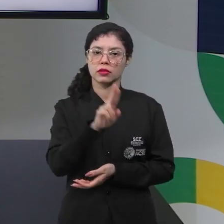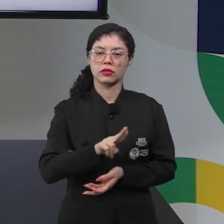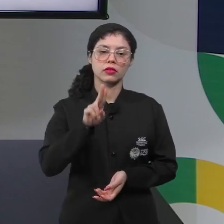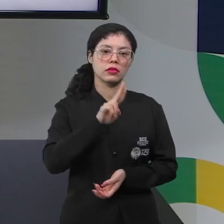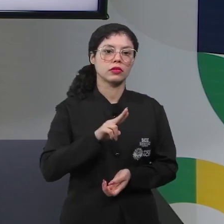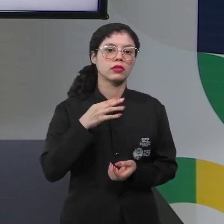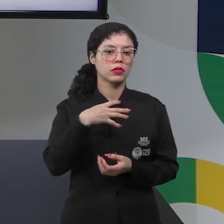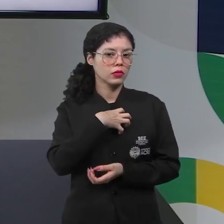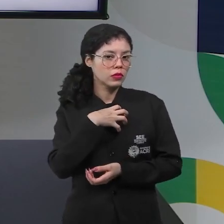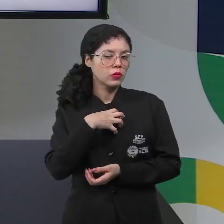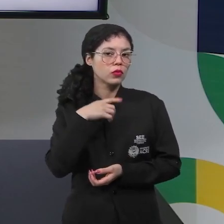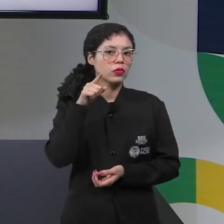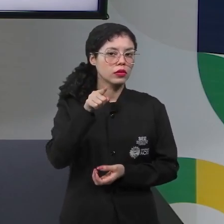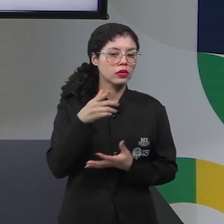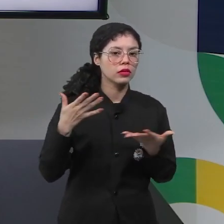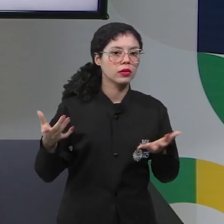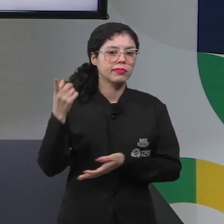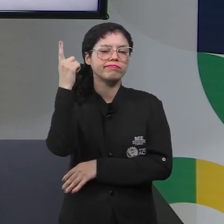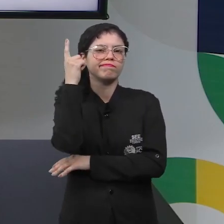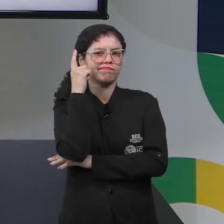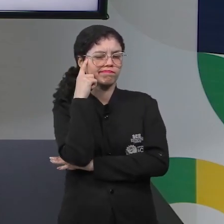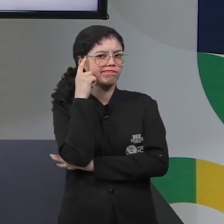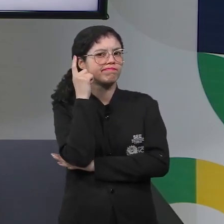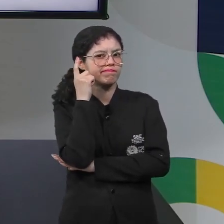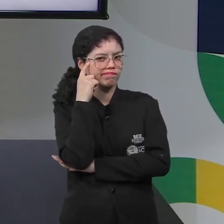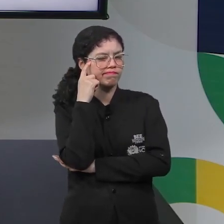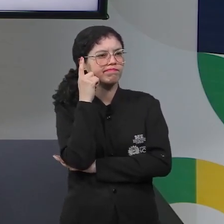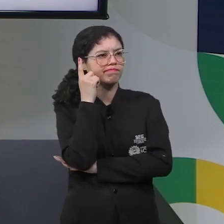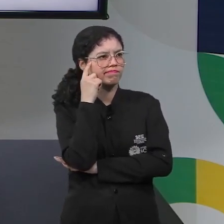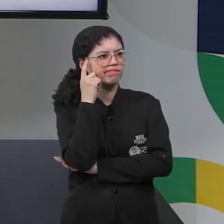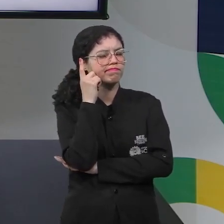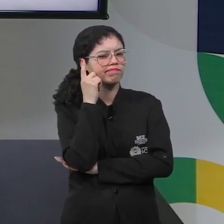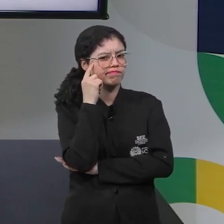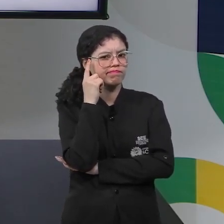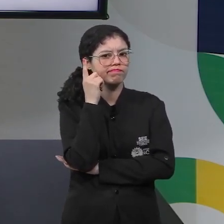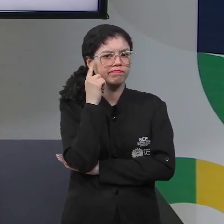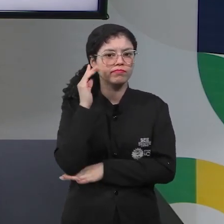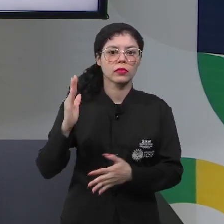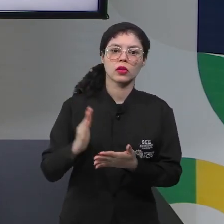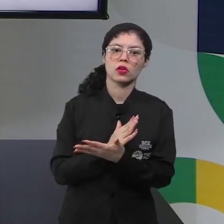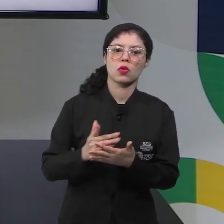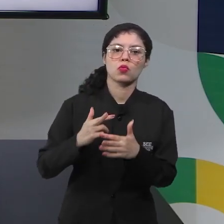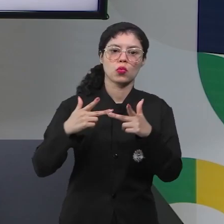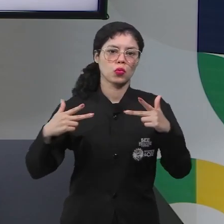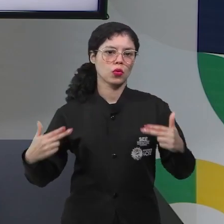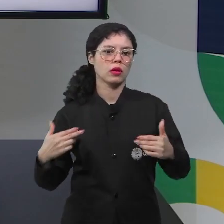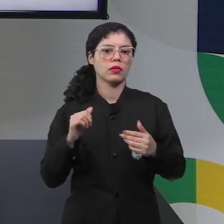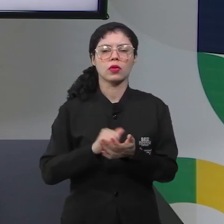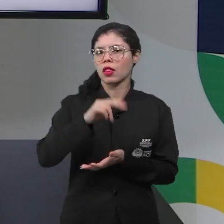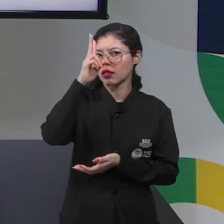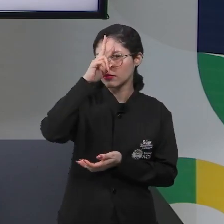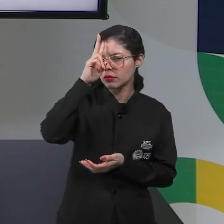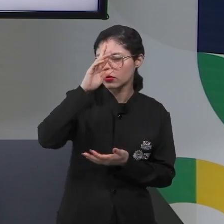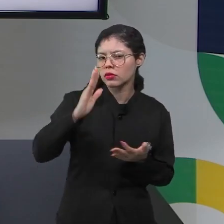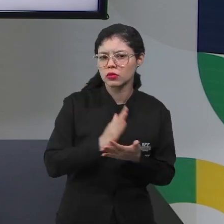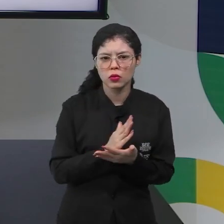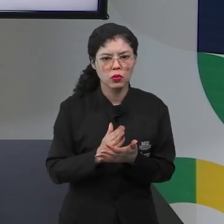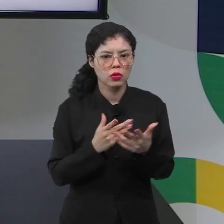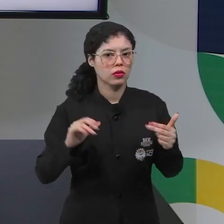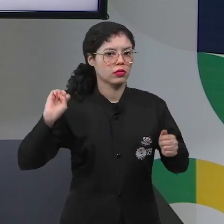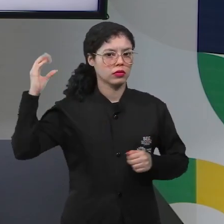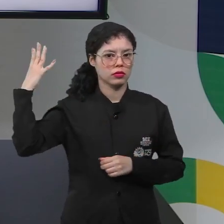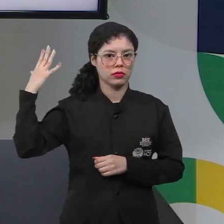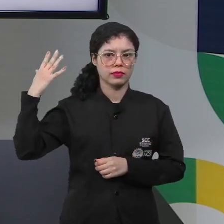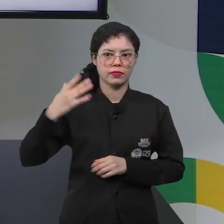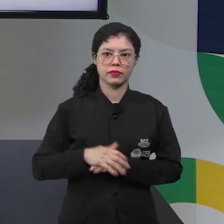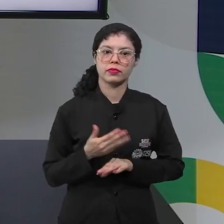utilizados para aquele momento em que você quer dizer que o personagem está pensando em alguma coisa ou lembrando de um